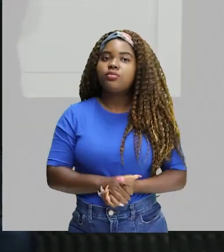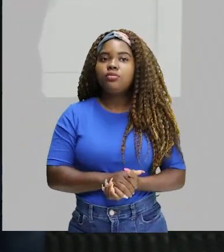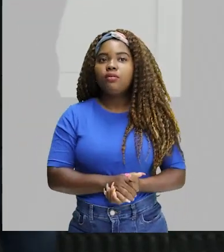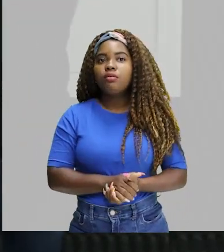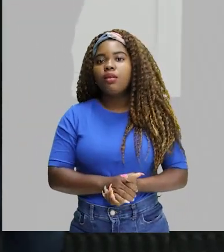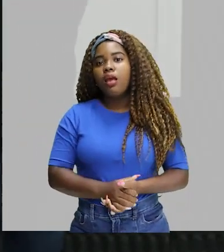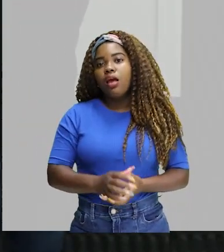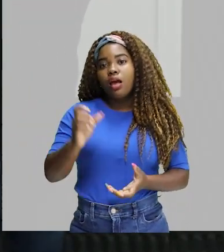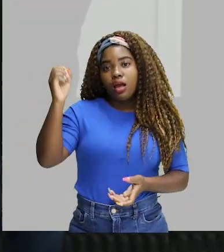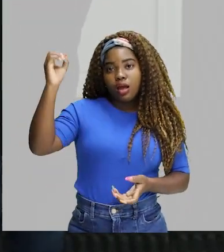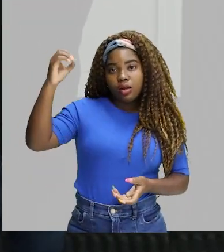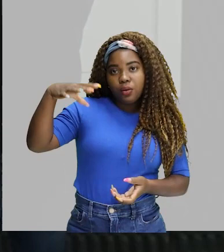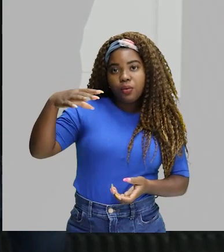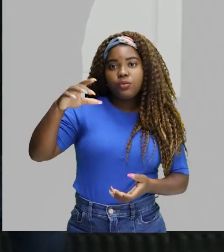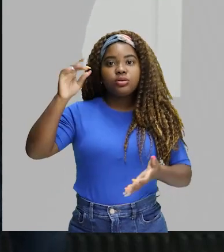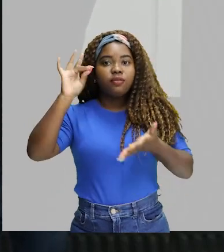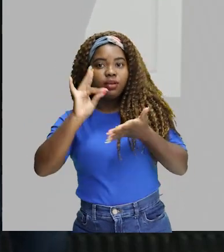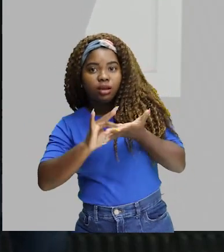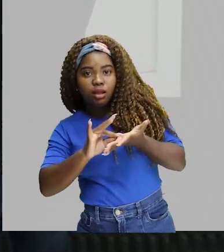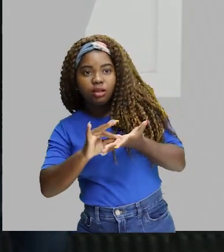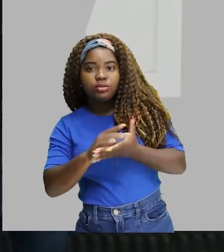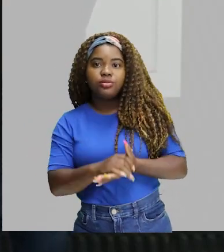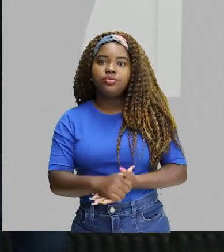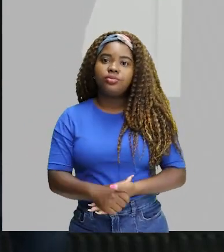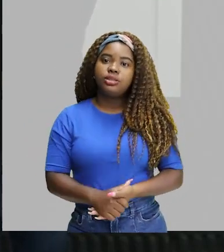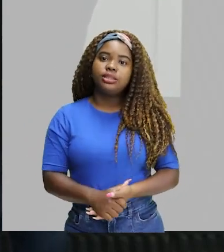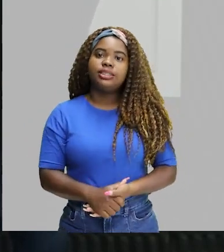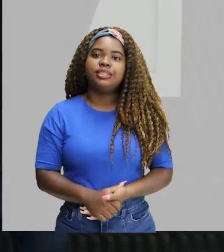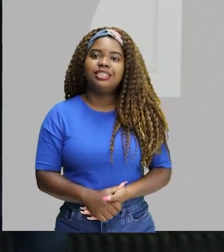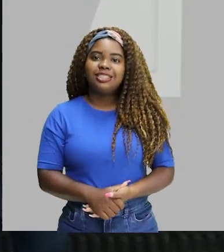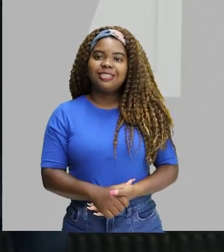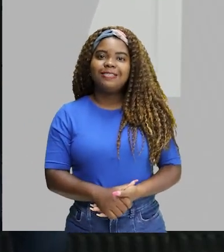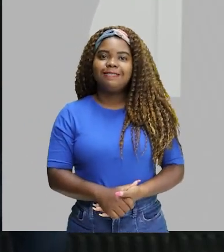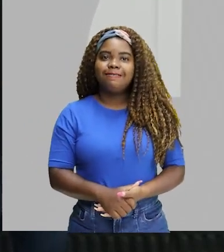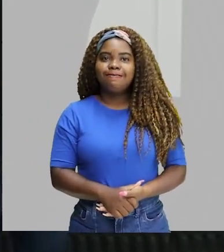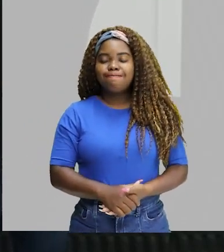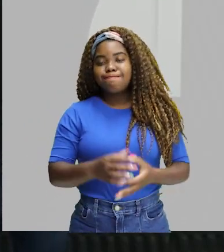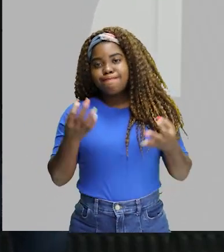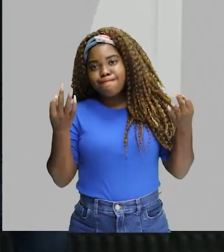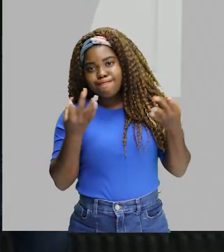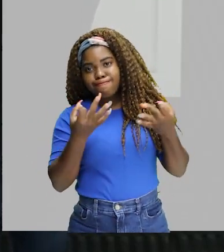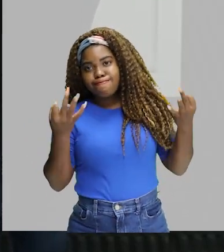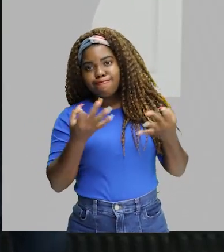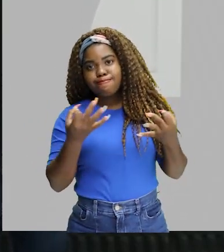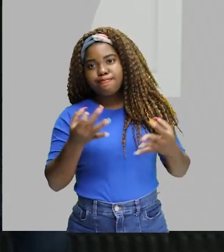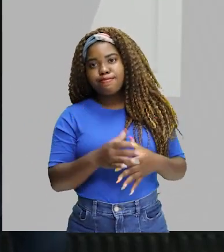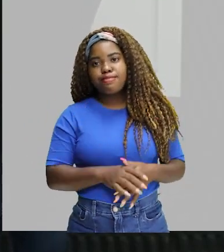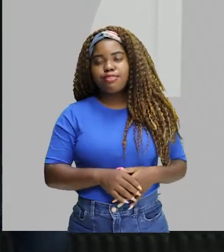ok? Nós temos a verdade, ok? E a perfeição,